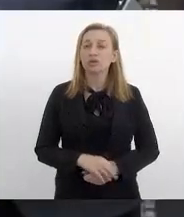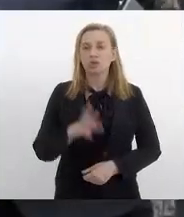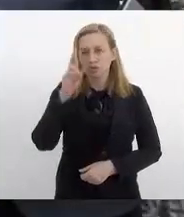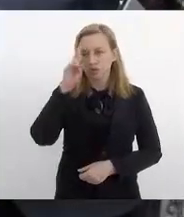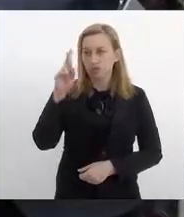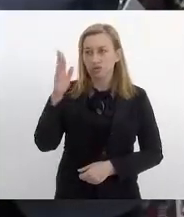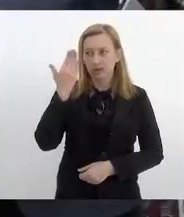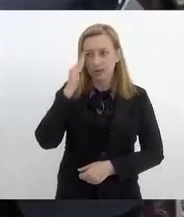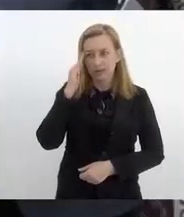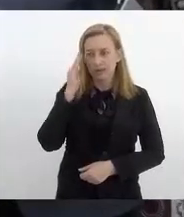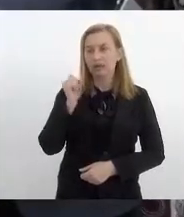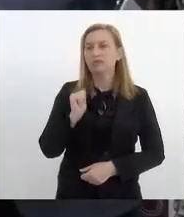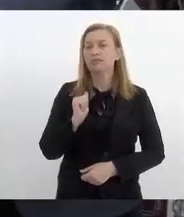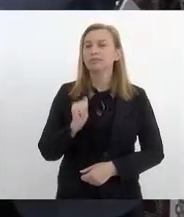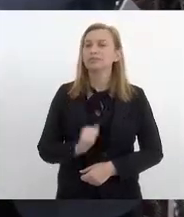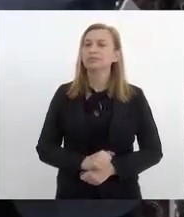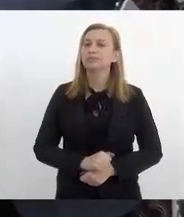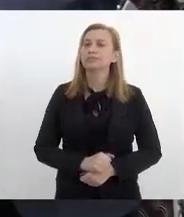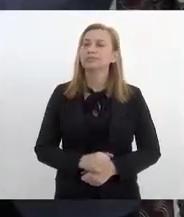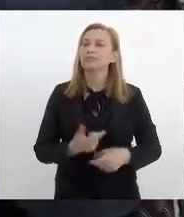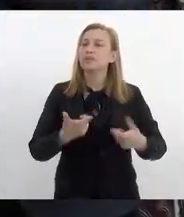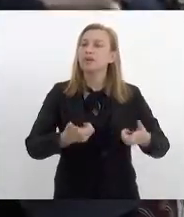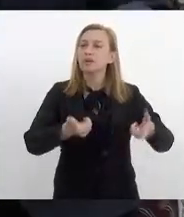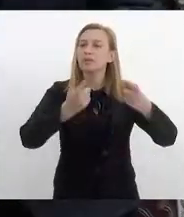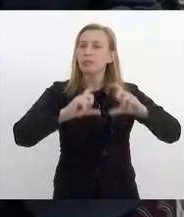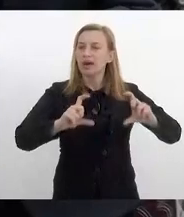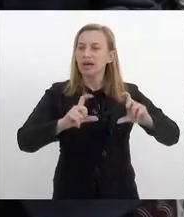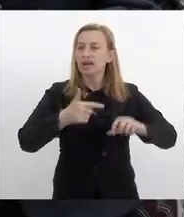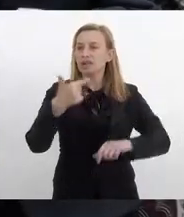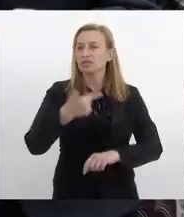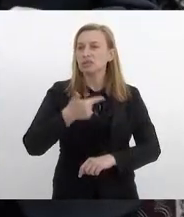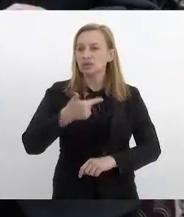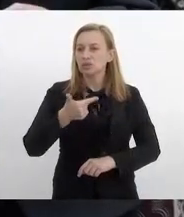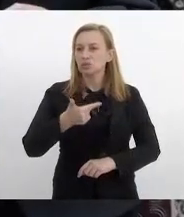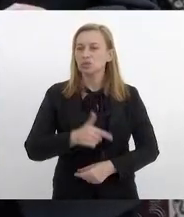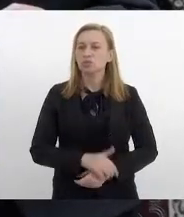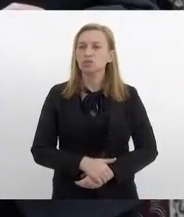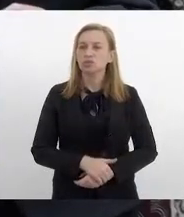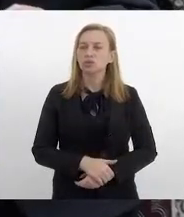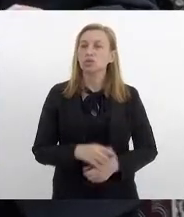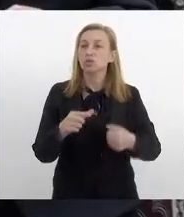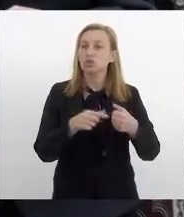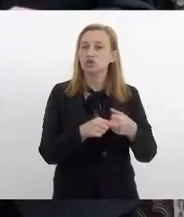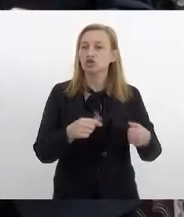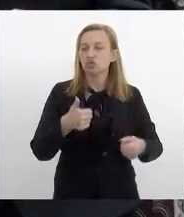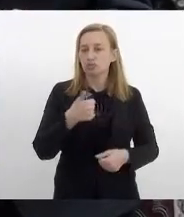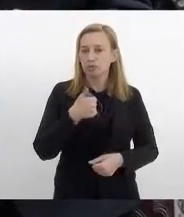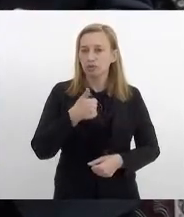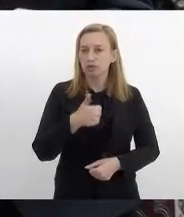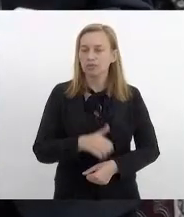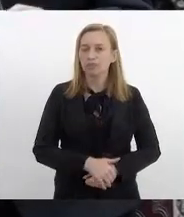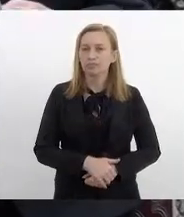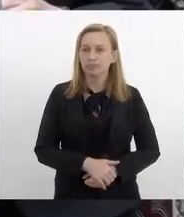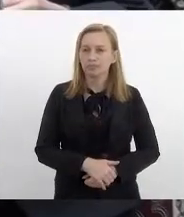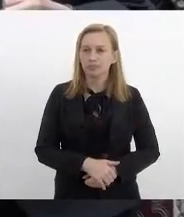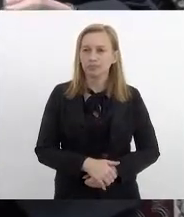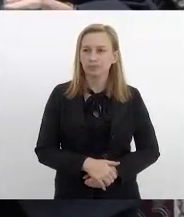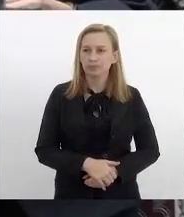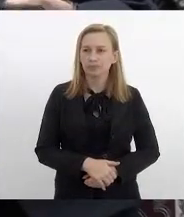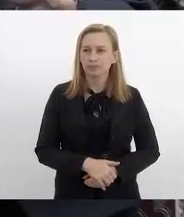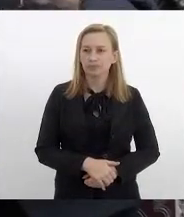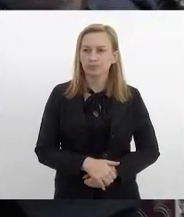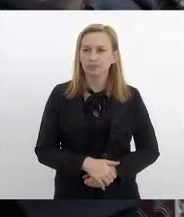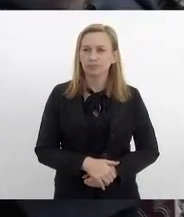entender, ao parágrafo 2º do artigo 1º.